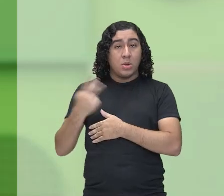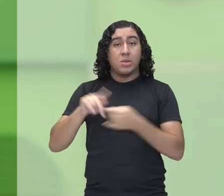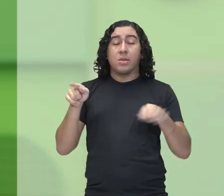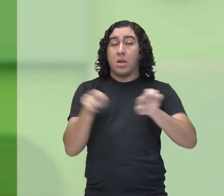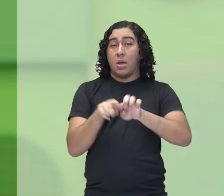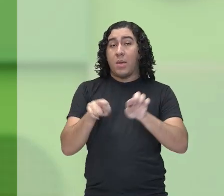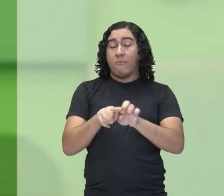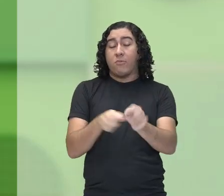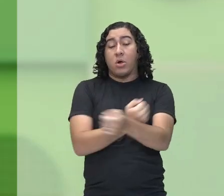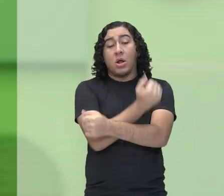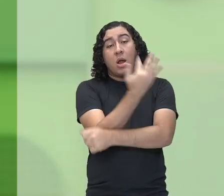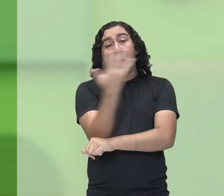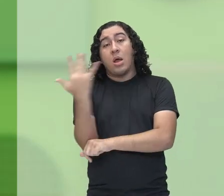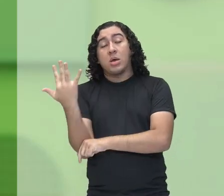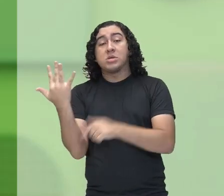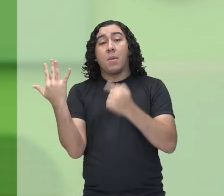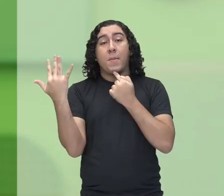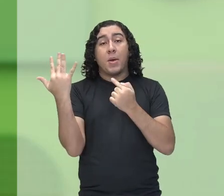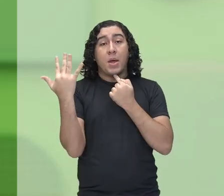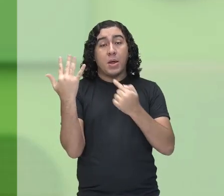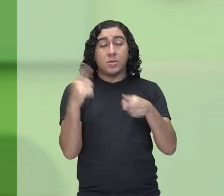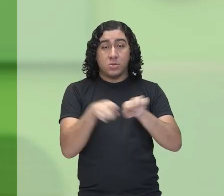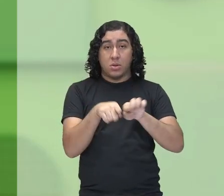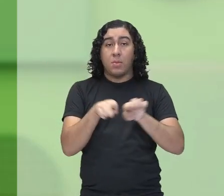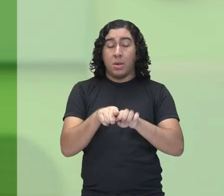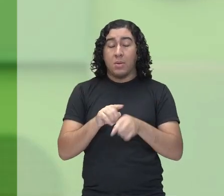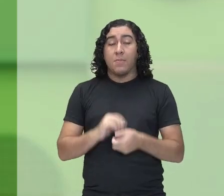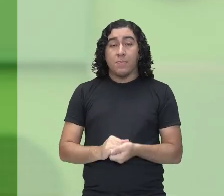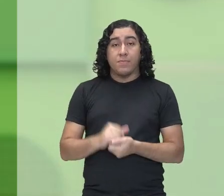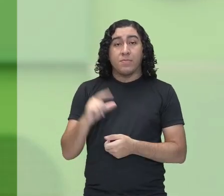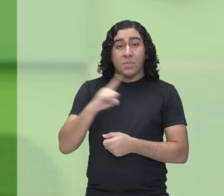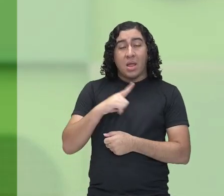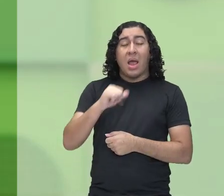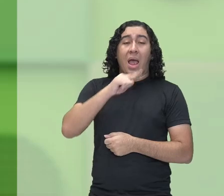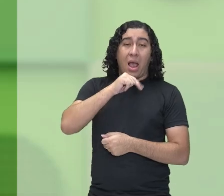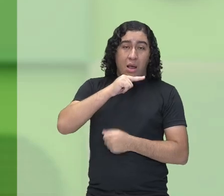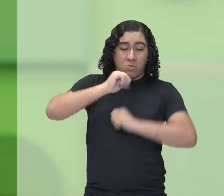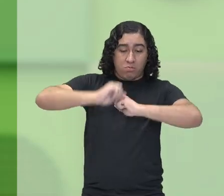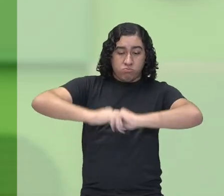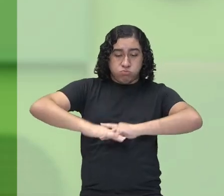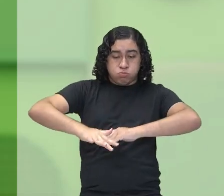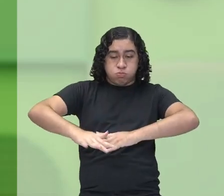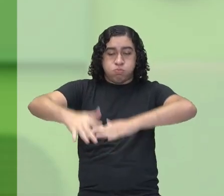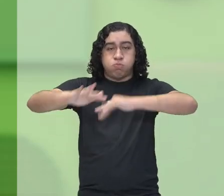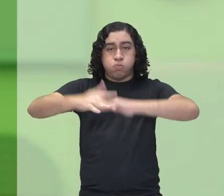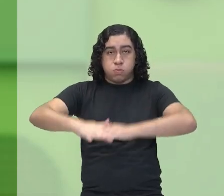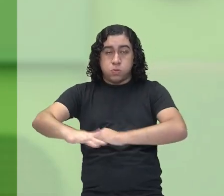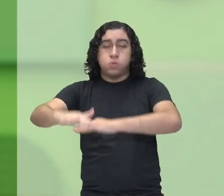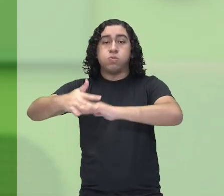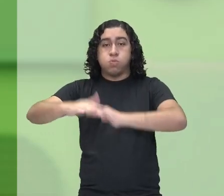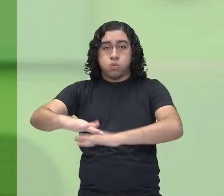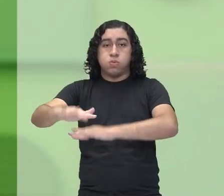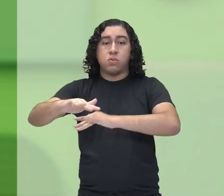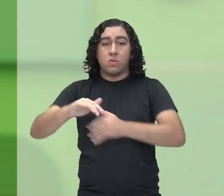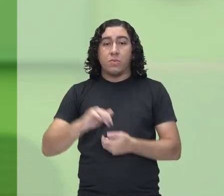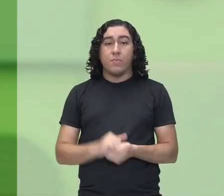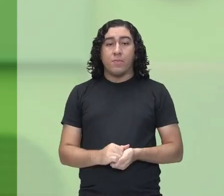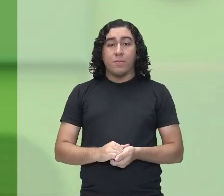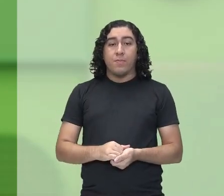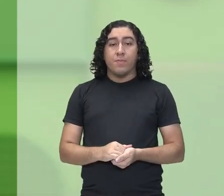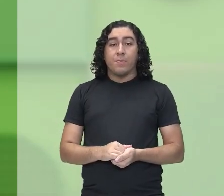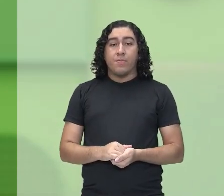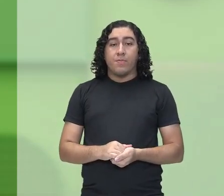as florestas que estão às margens dos rios, que possuem água barrenta, como o Rio Solimões,